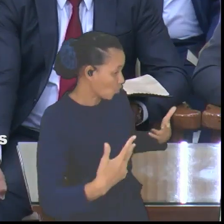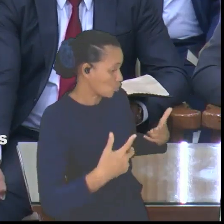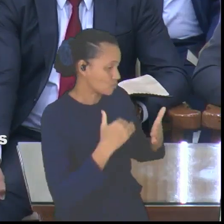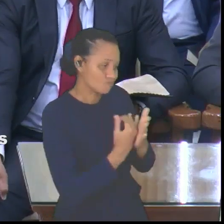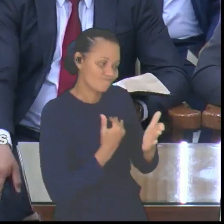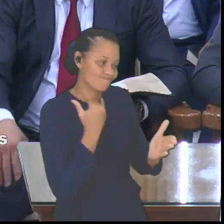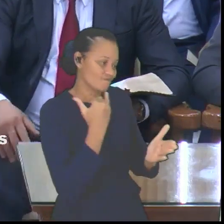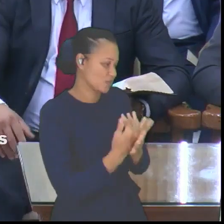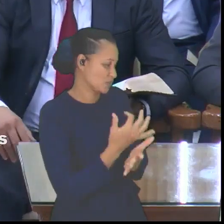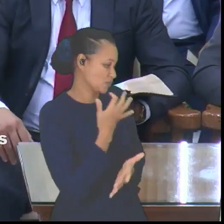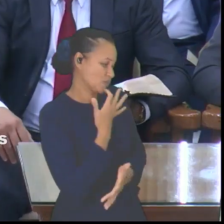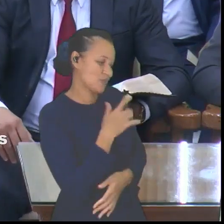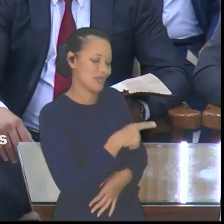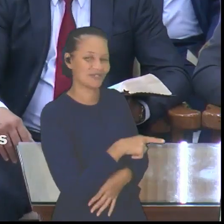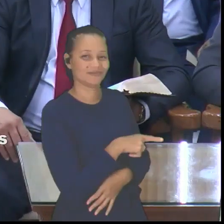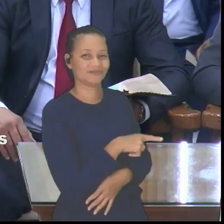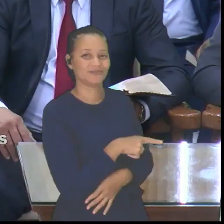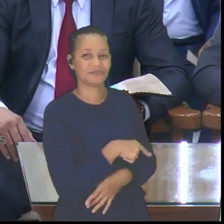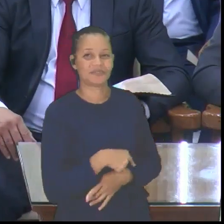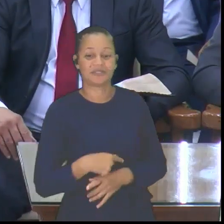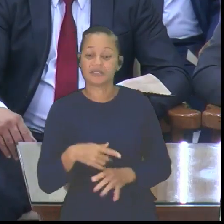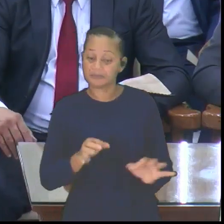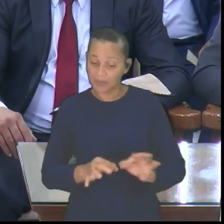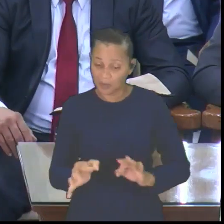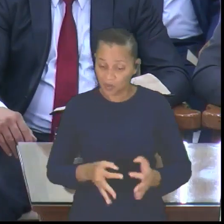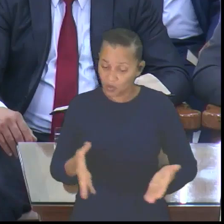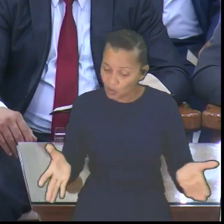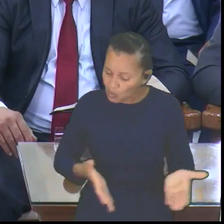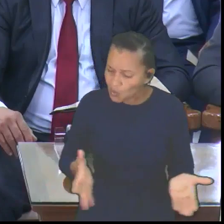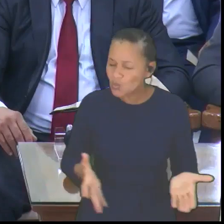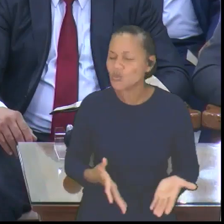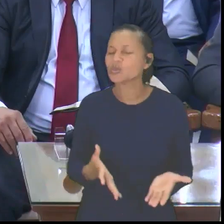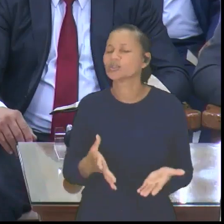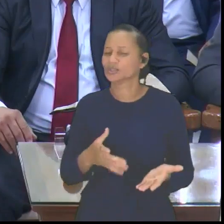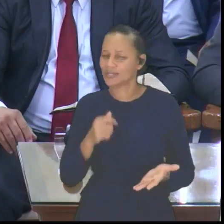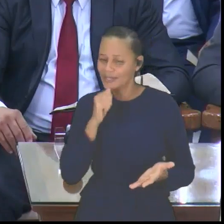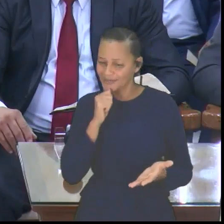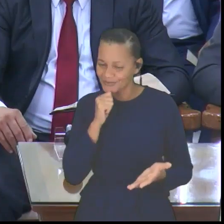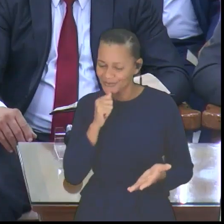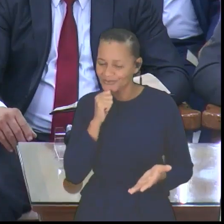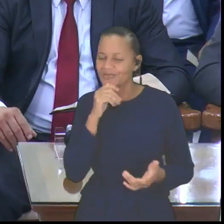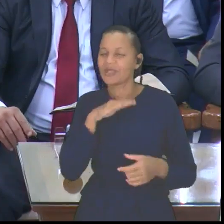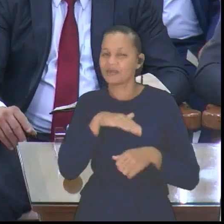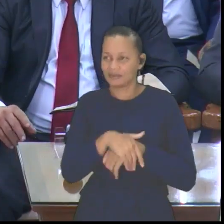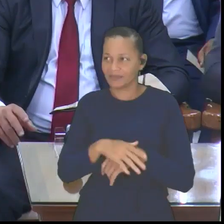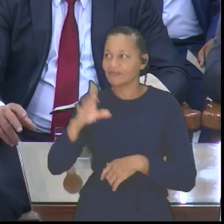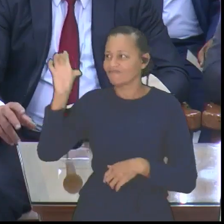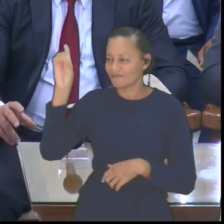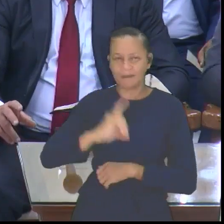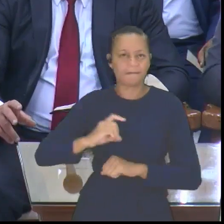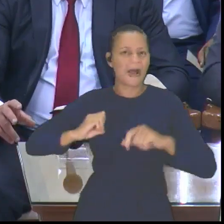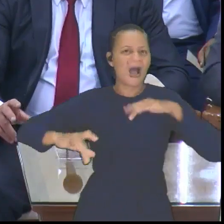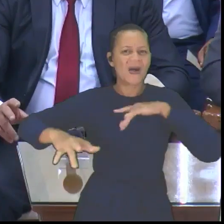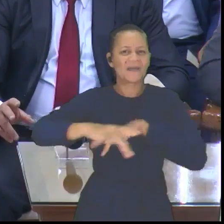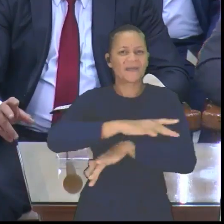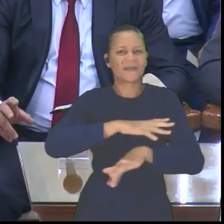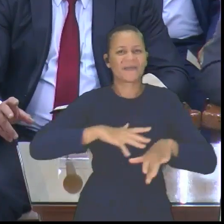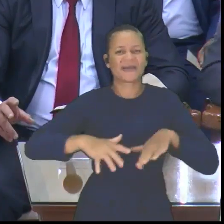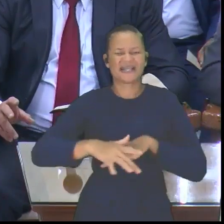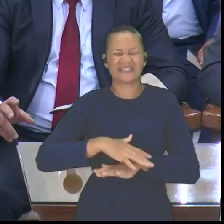prepare. Porque esta noite, ainda esta noite, haverá uma intervenção de Deus. Eu